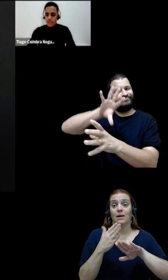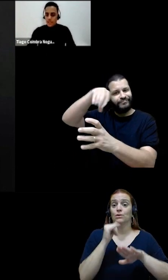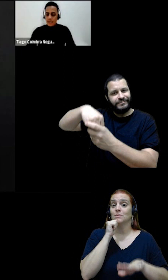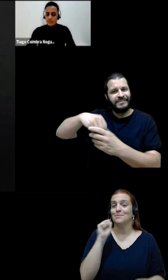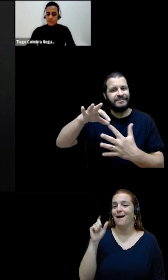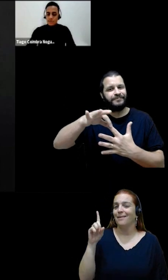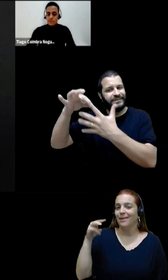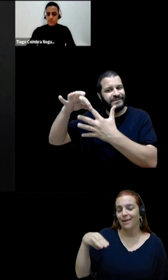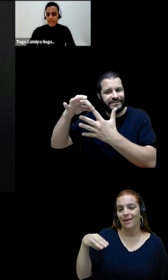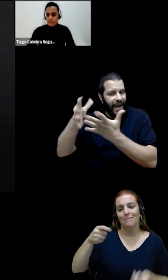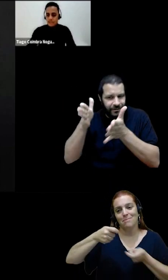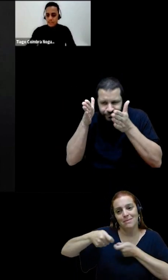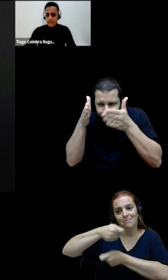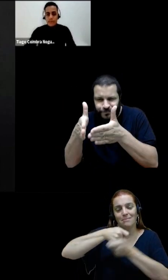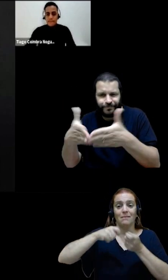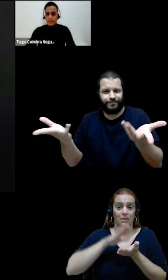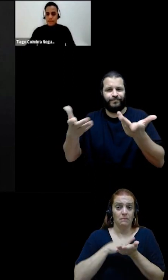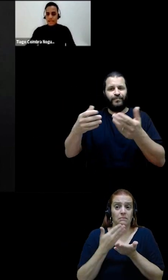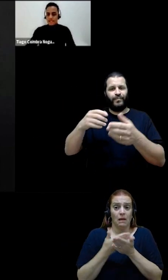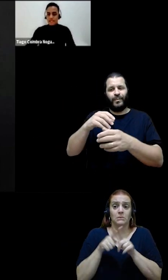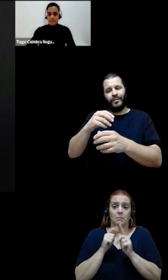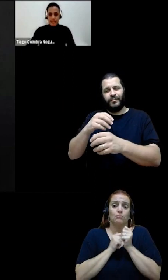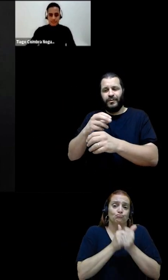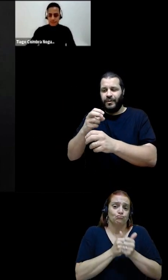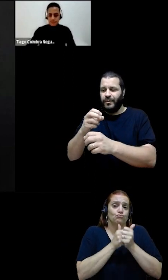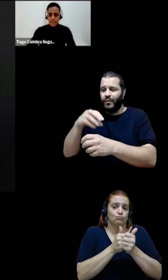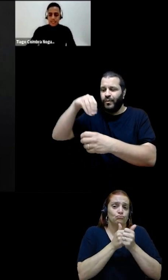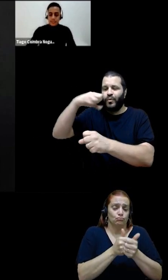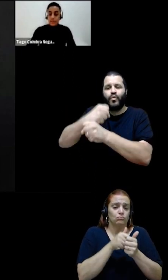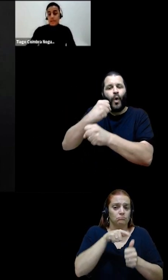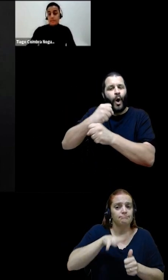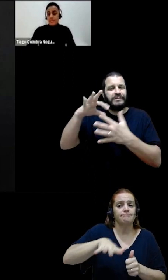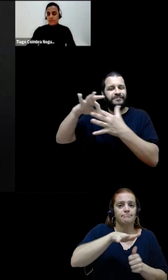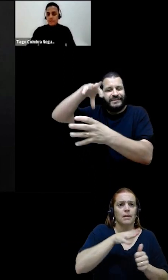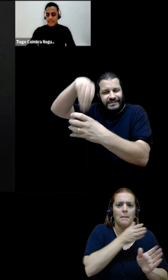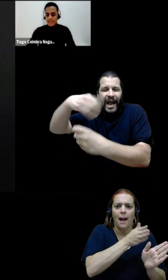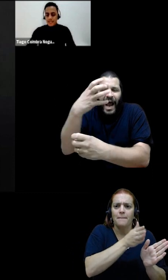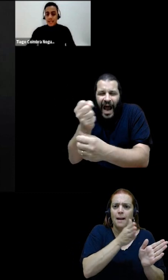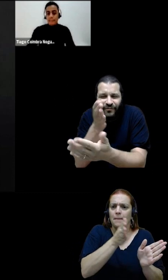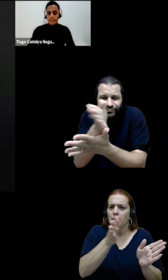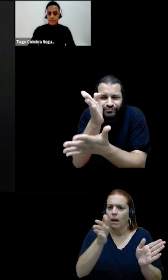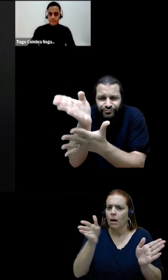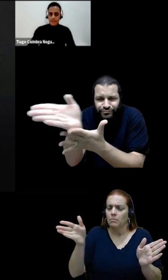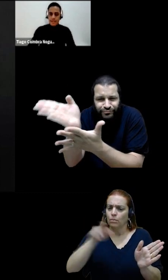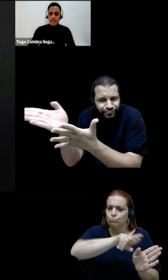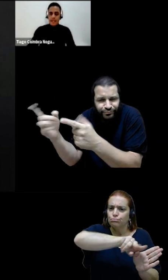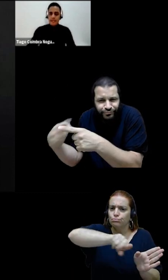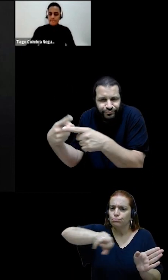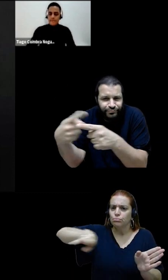onde os intérpretes também acompanham esses espaços. Então, é um campo de atuação bastante amplo,